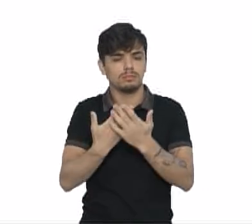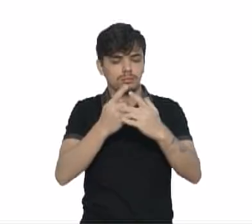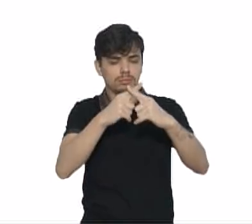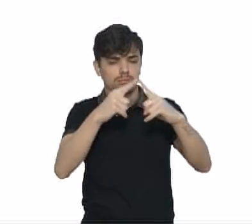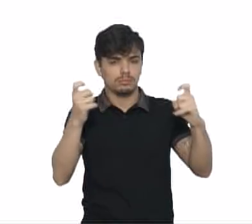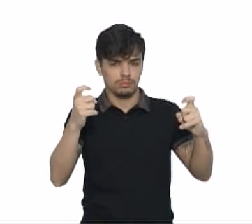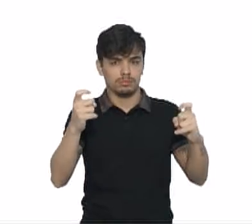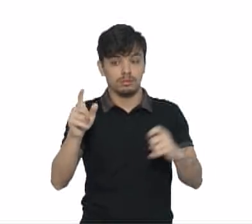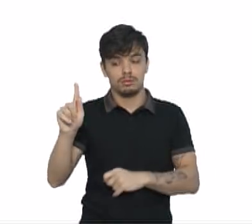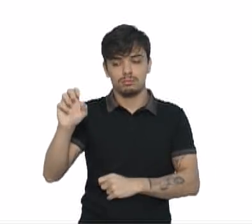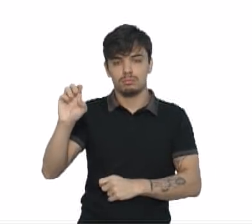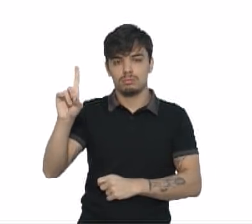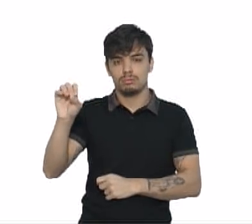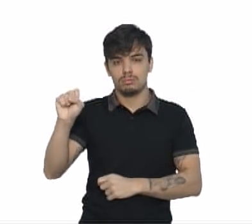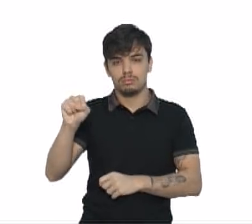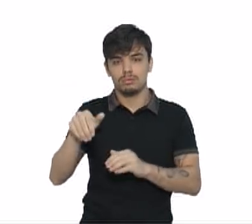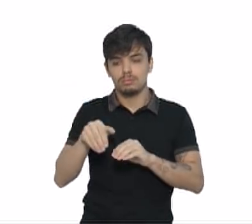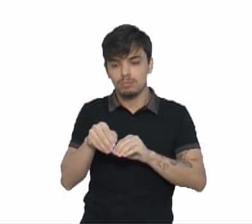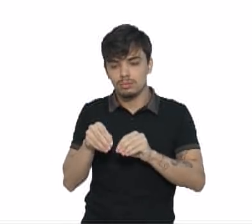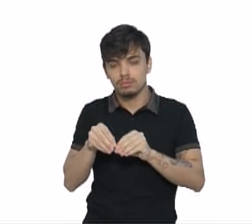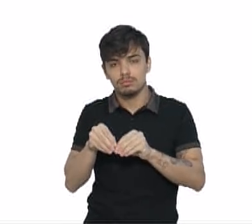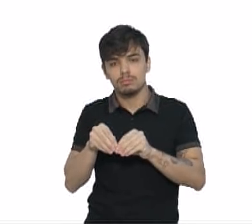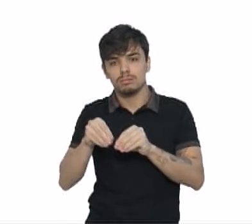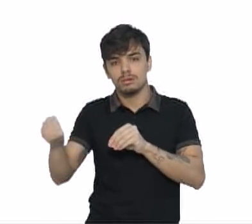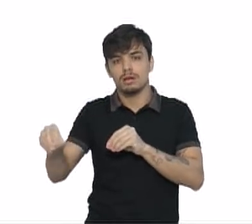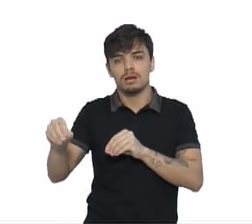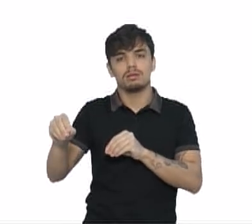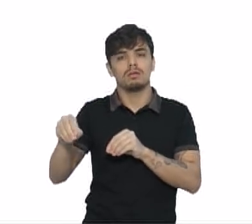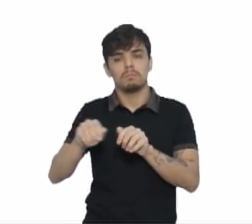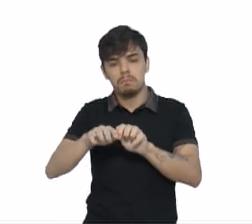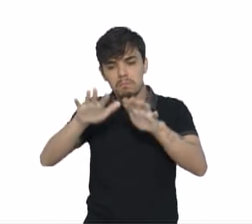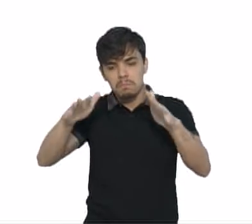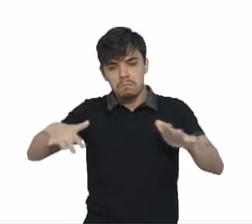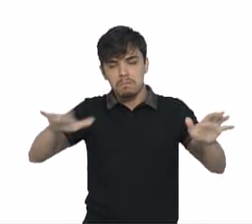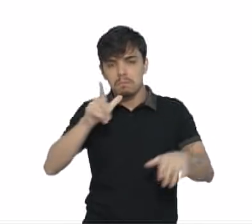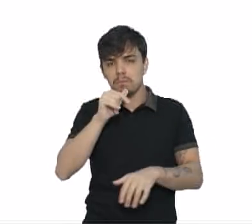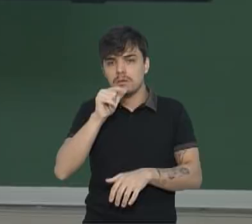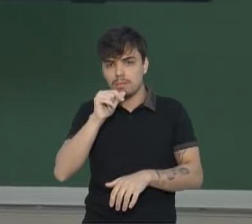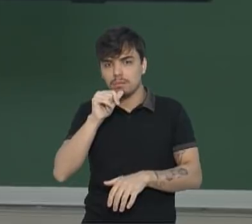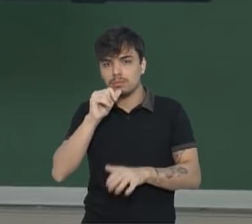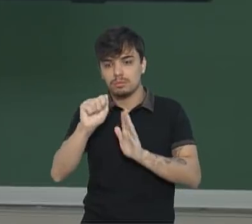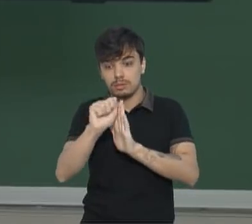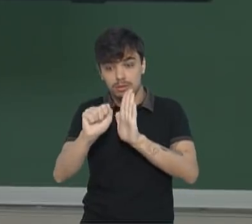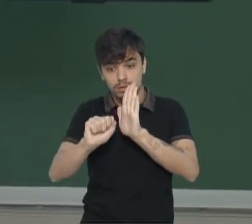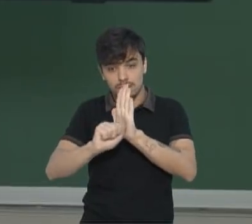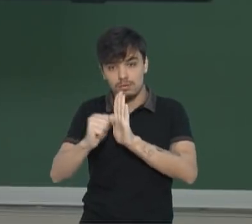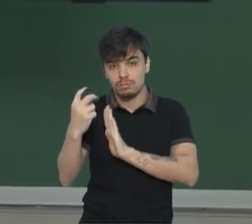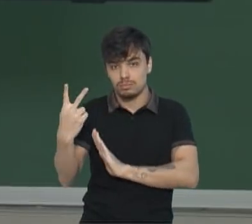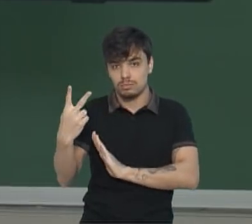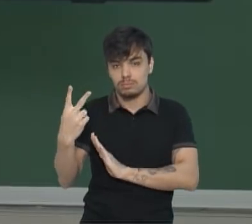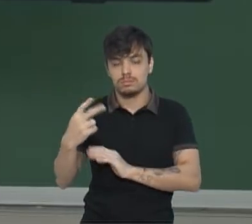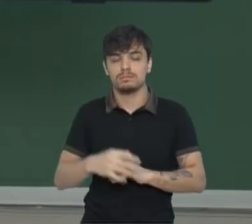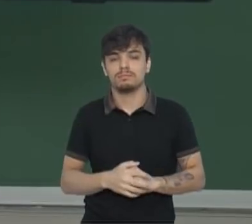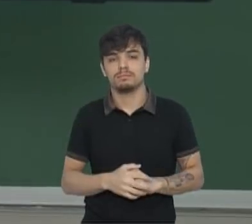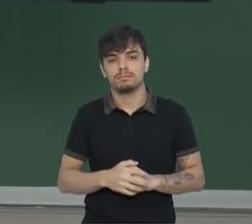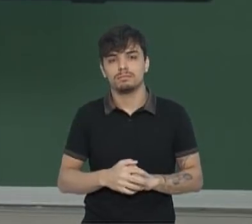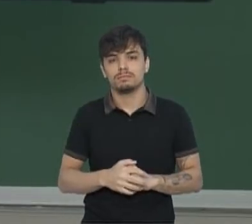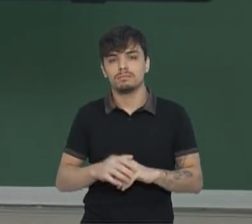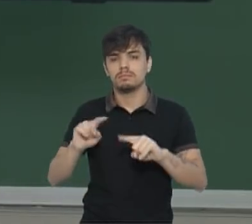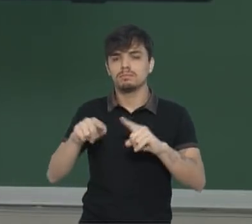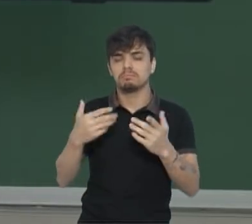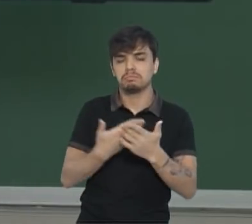godos migraram a partir do Mar Báltico, no século II, como eu falei para vocês. Então no século II eles já estavam fazendo as suas migrações, mas os